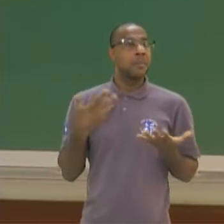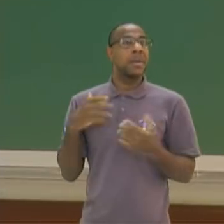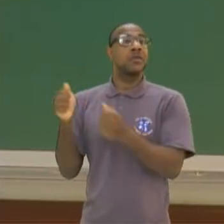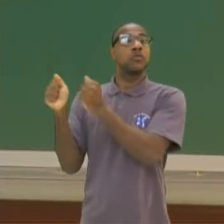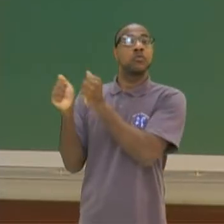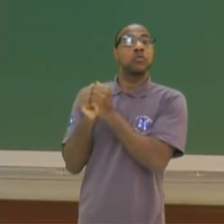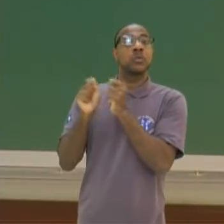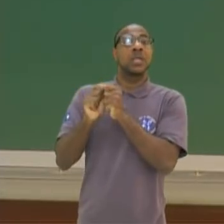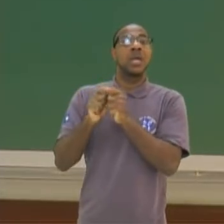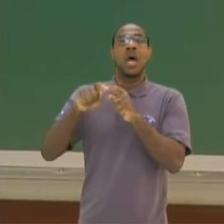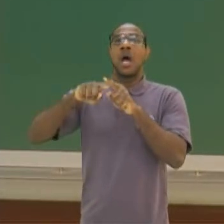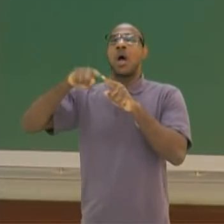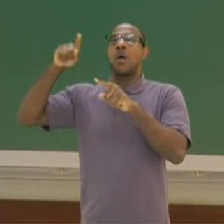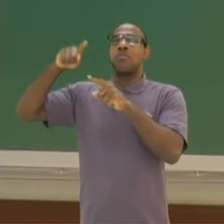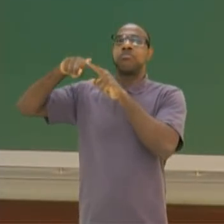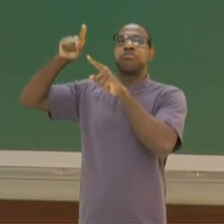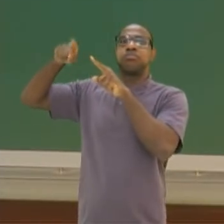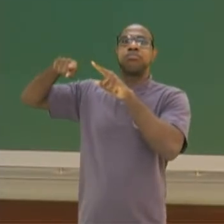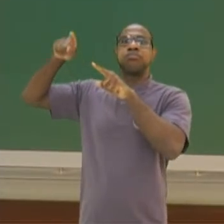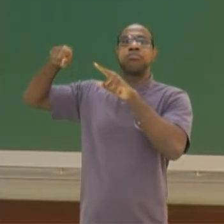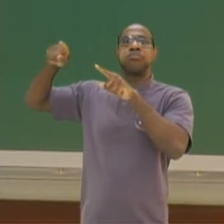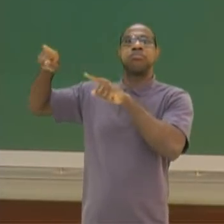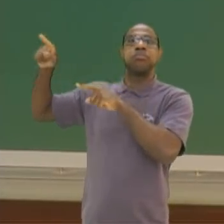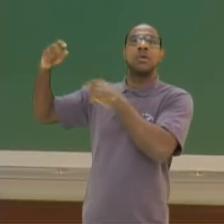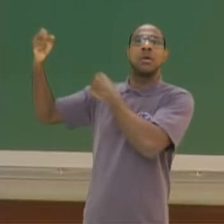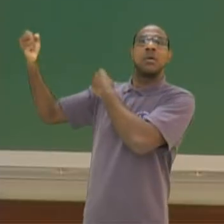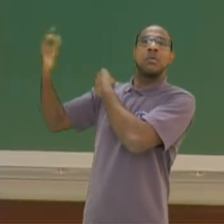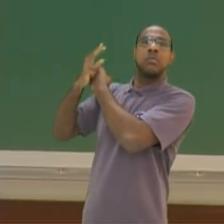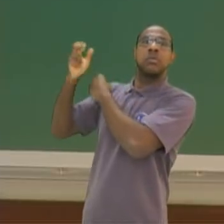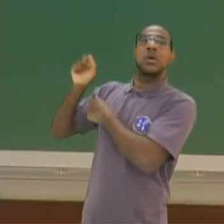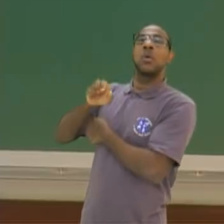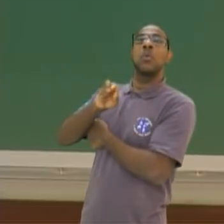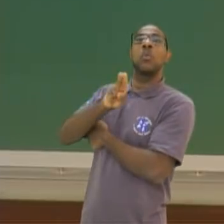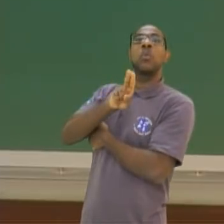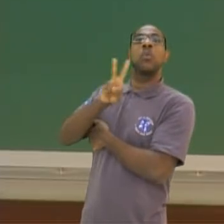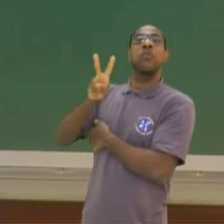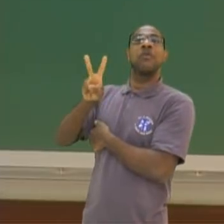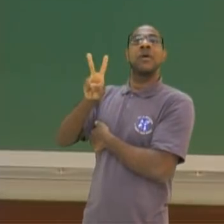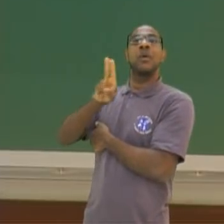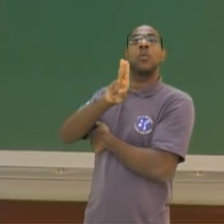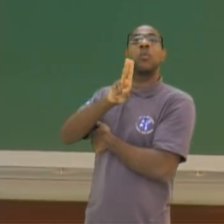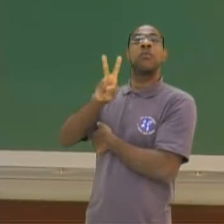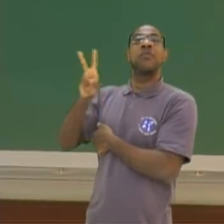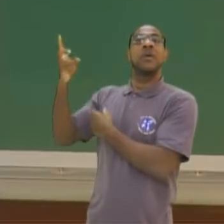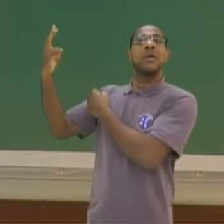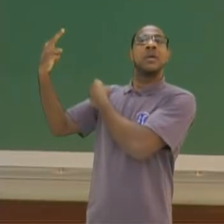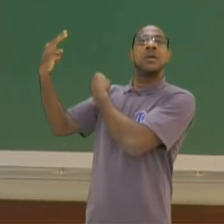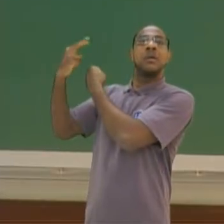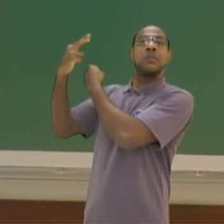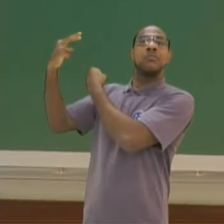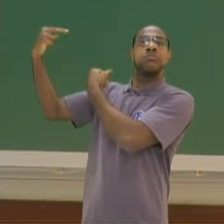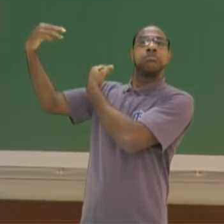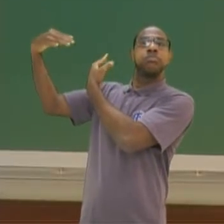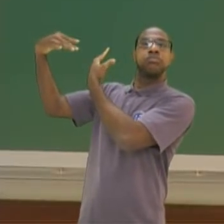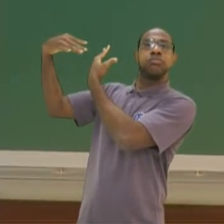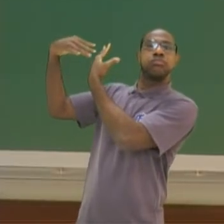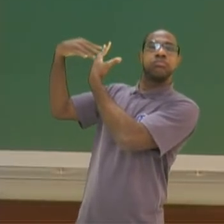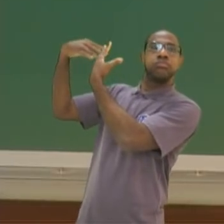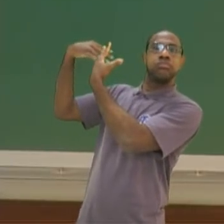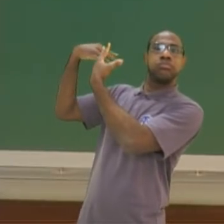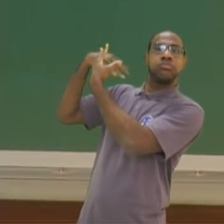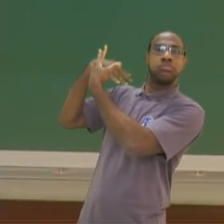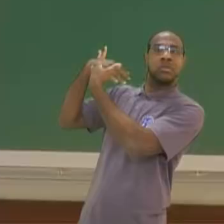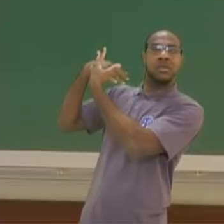ondas de radiação ultravioleta, do tipo A e do tipo B. A maior concentração, a